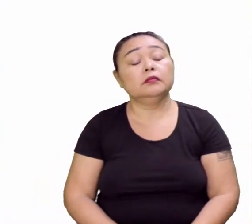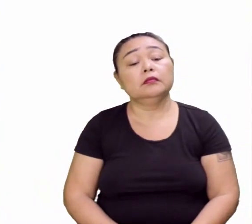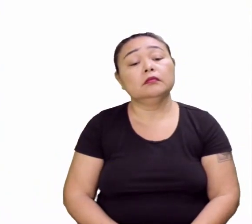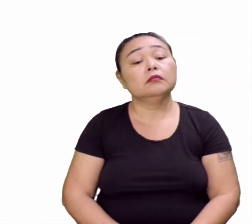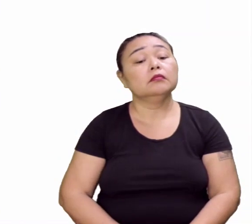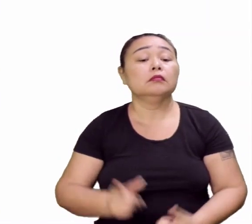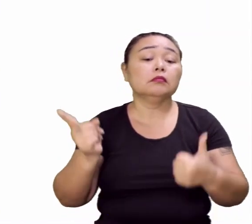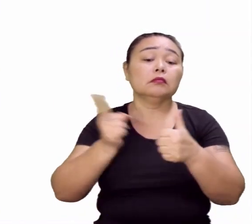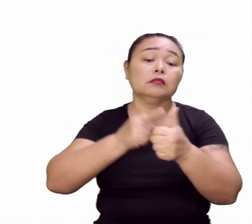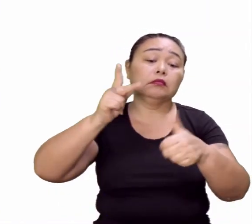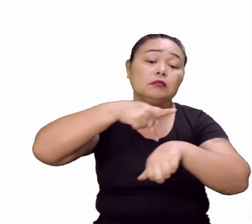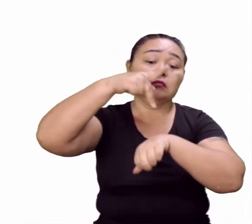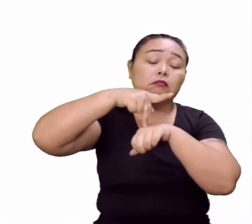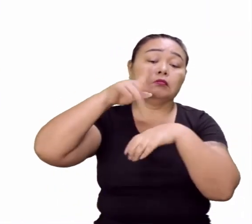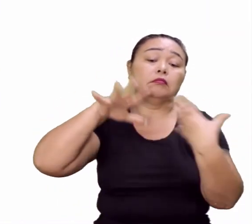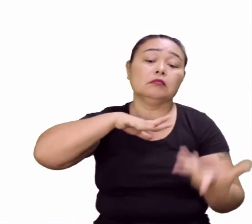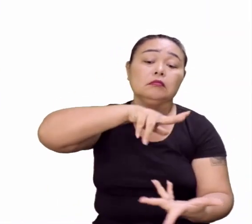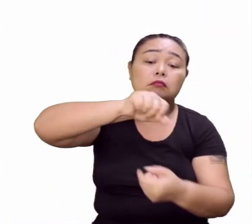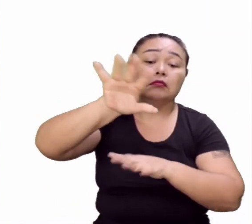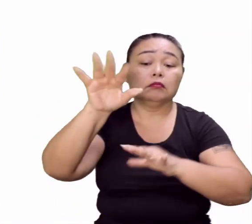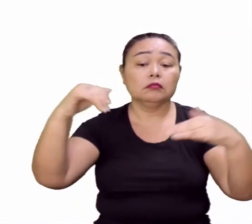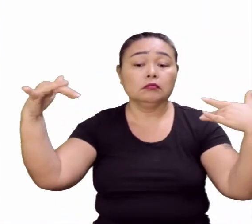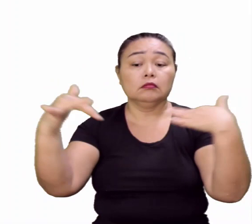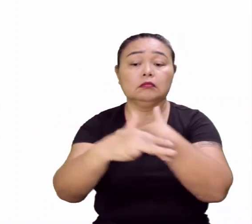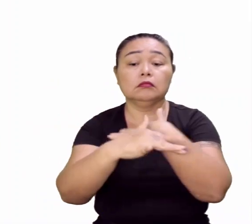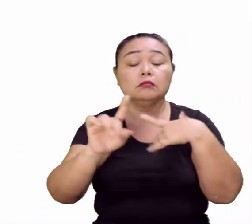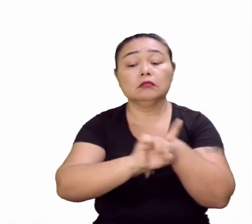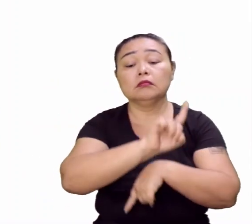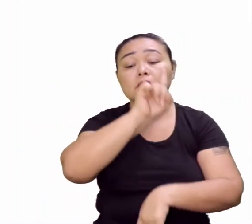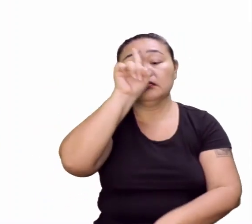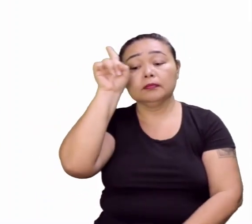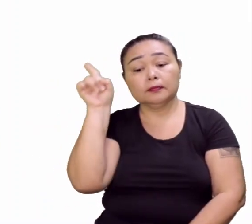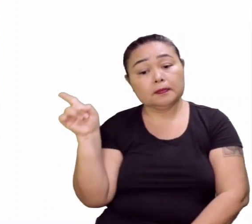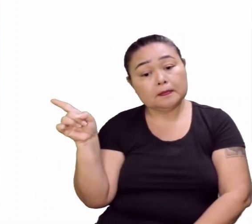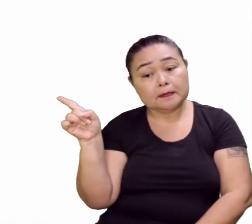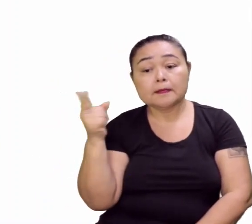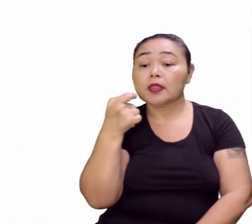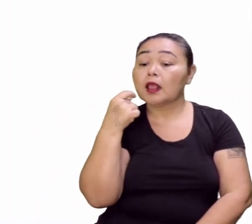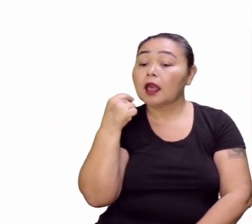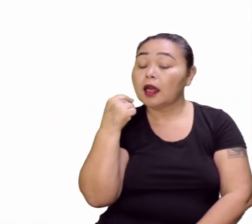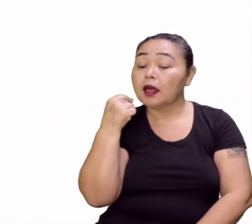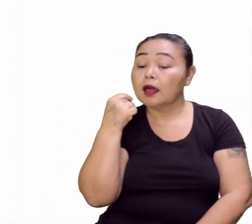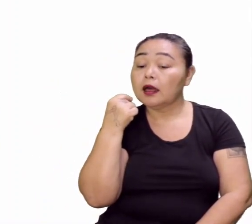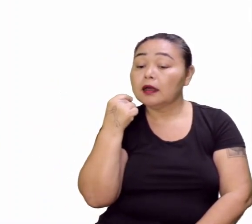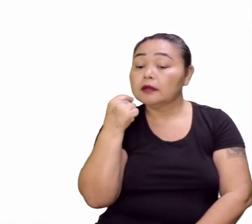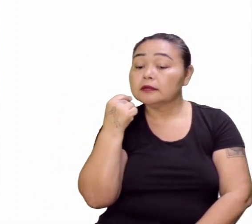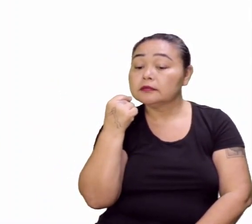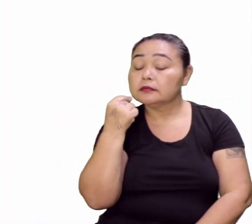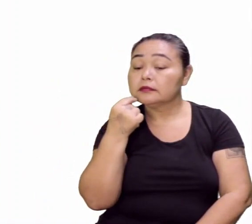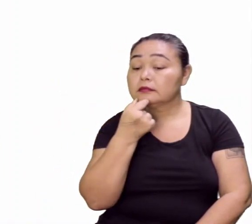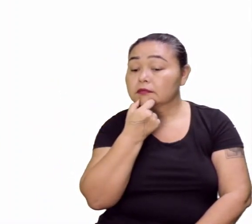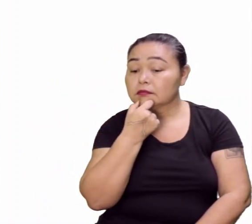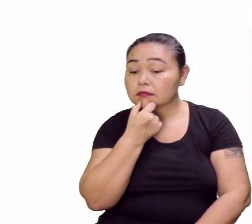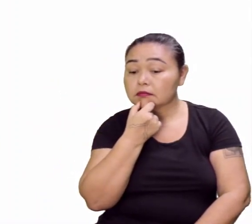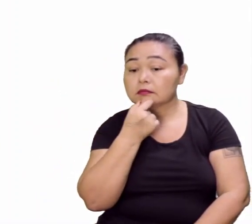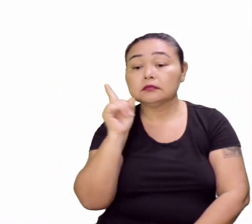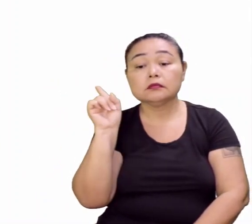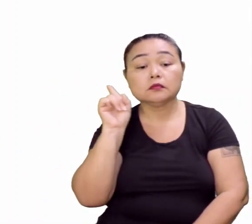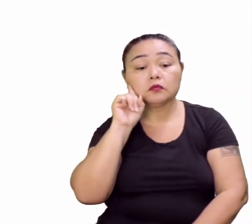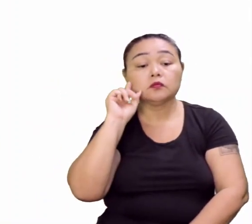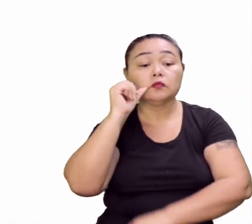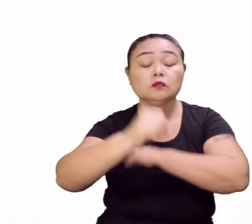O primeiro país do mundo a se urbanizar foi lá a Inglaterra, em